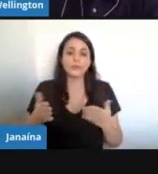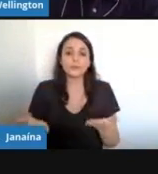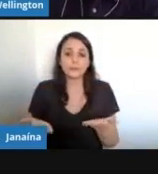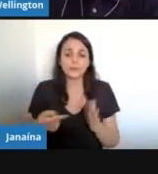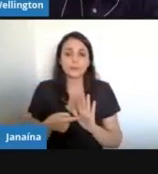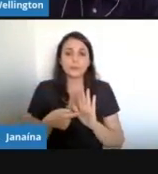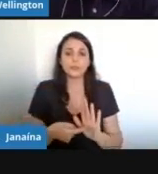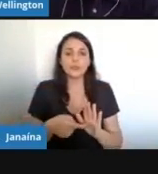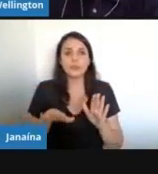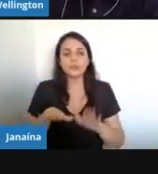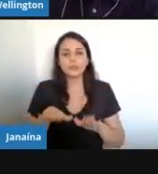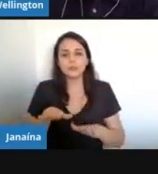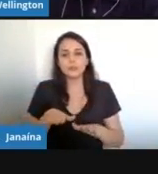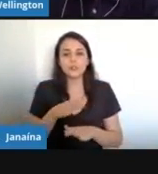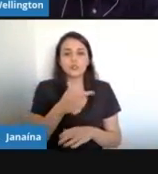embora aqui em